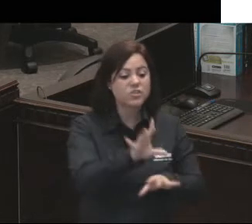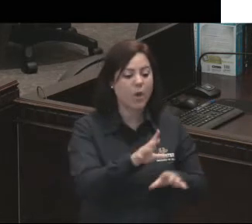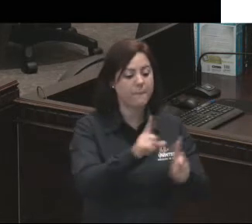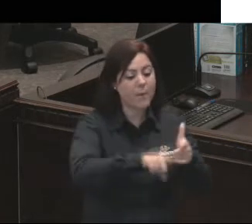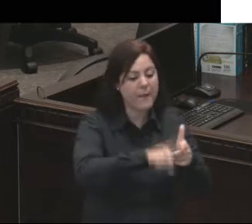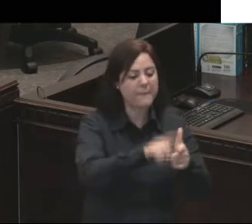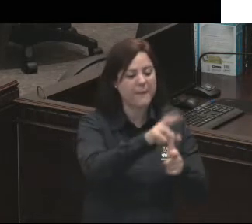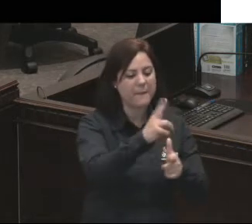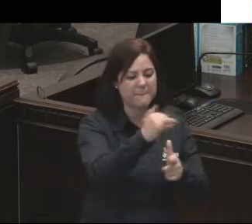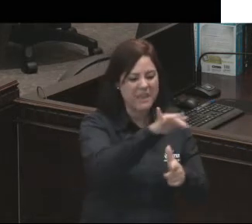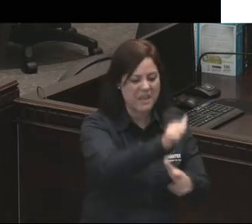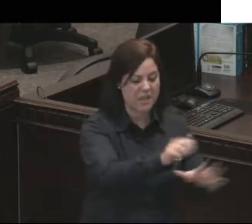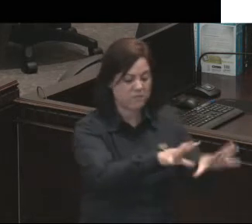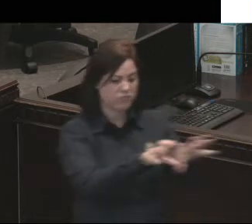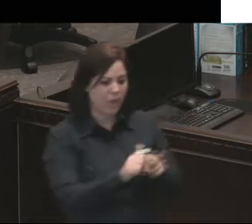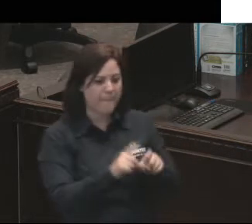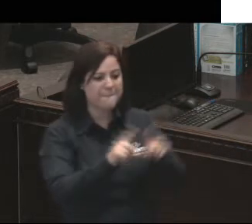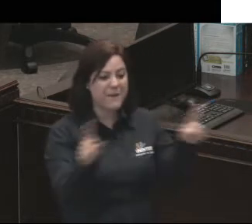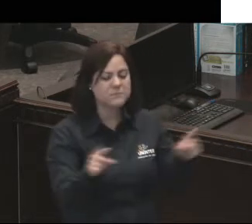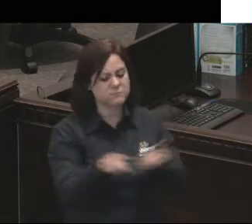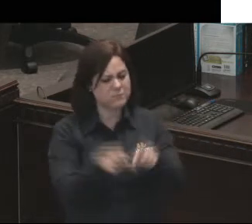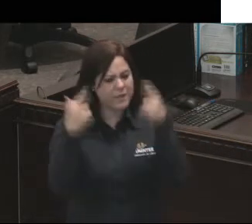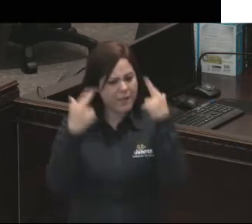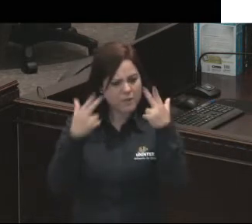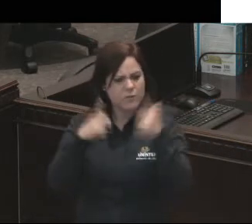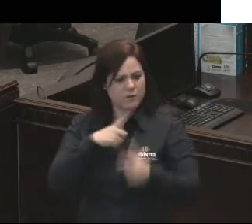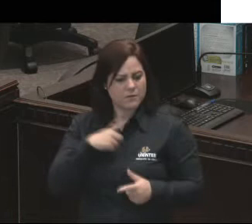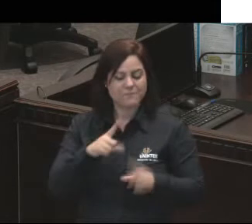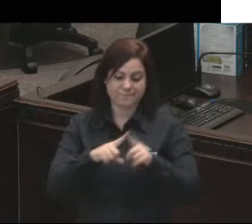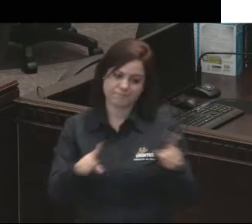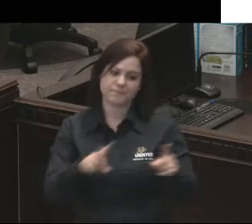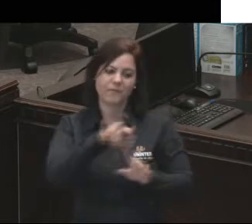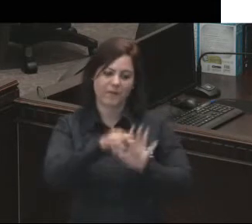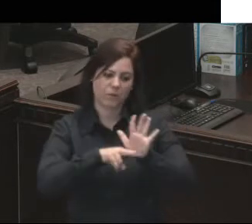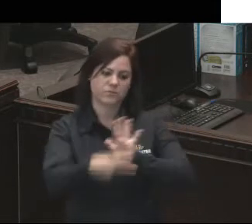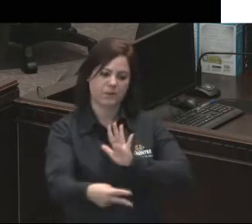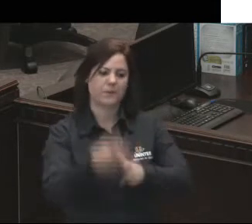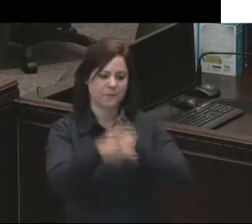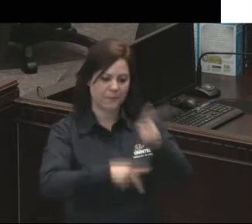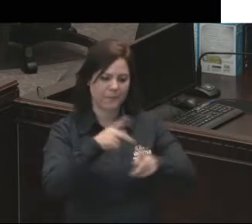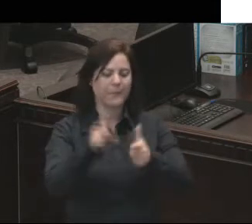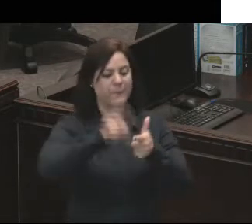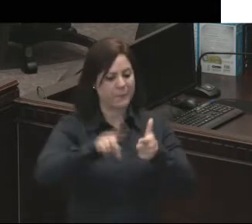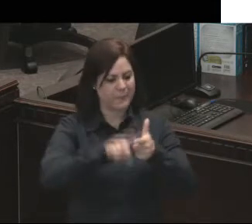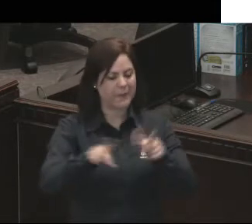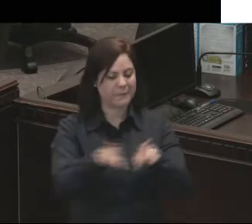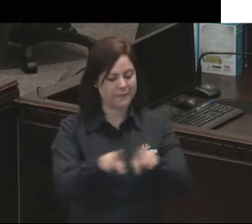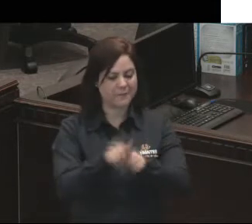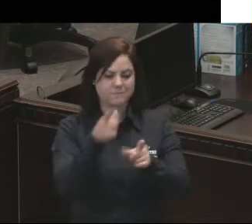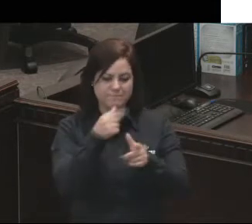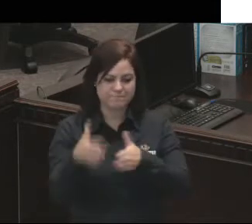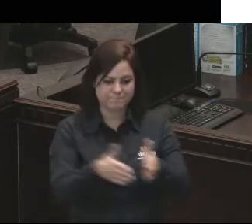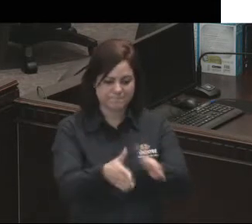mas porque isso é natural, mas que acaba trazendo problemas, né, para a população e para os organismos